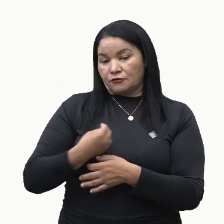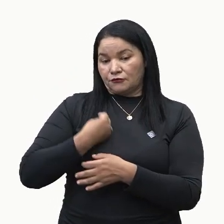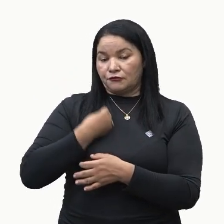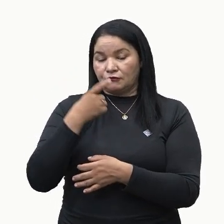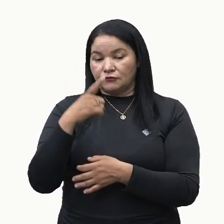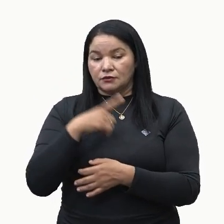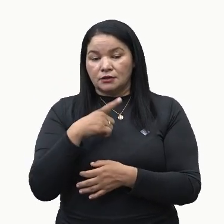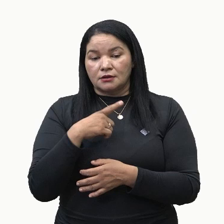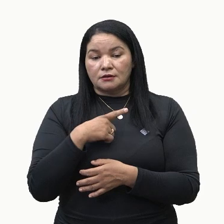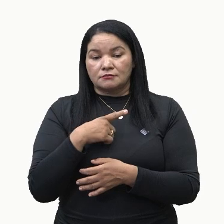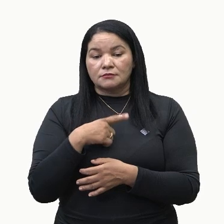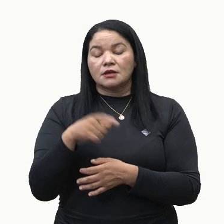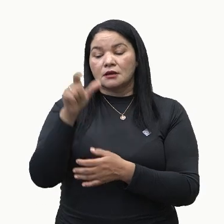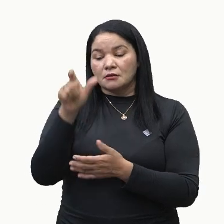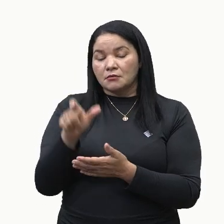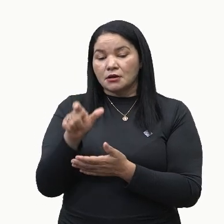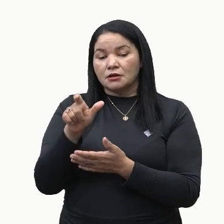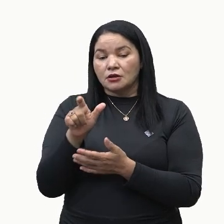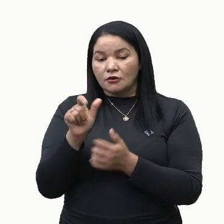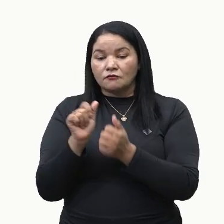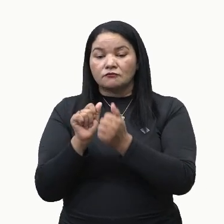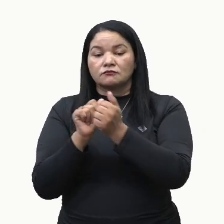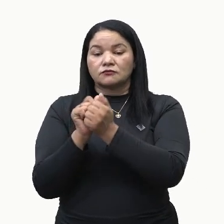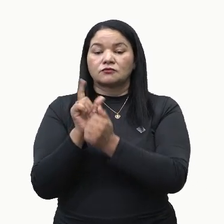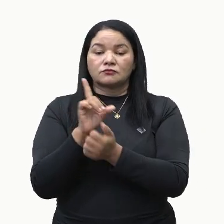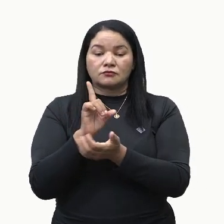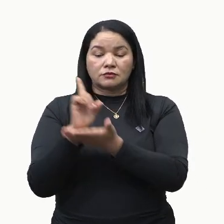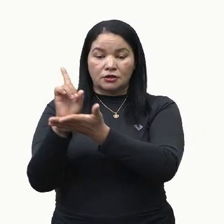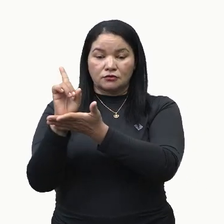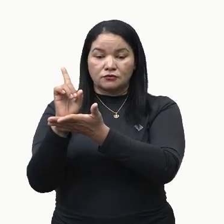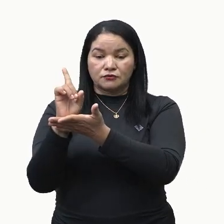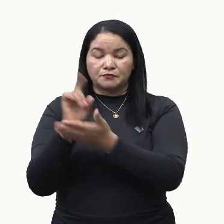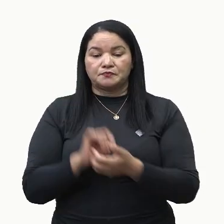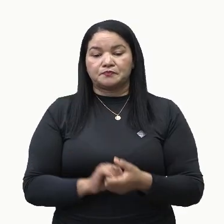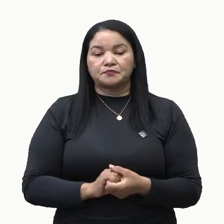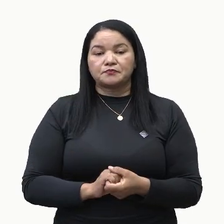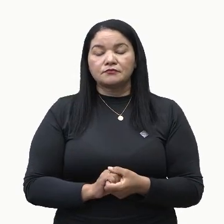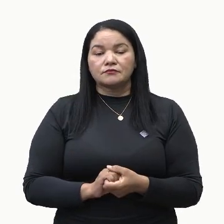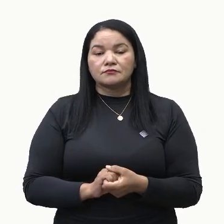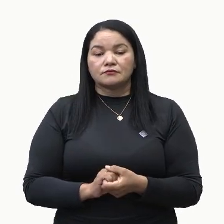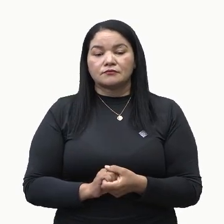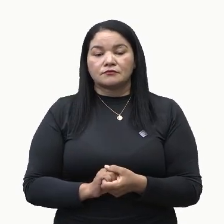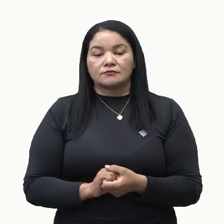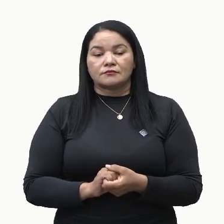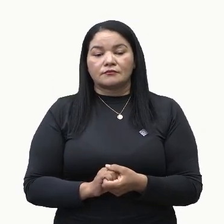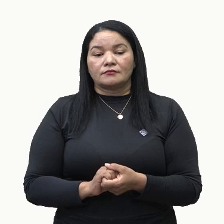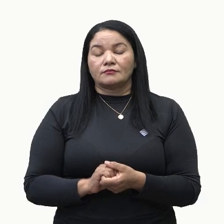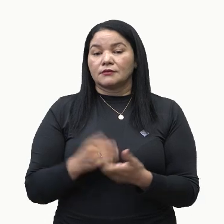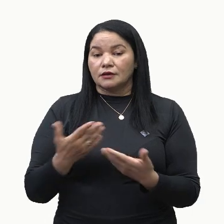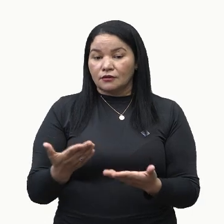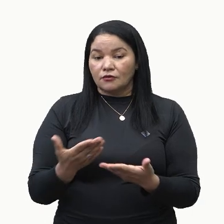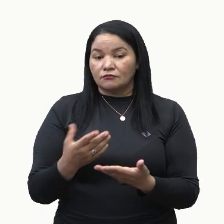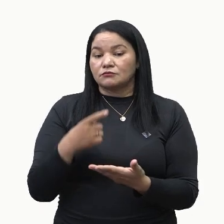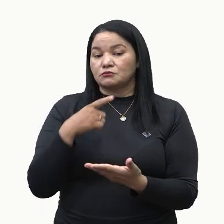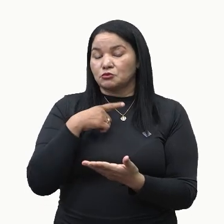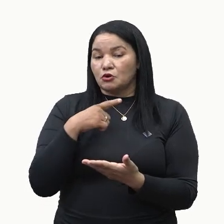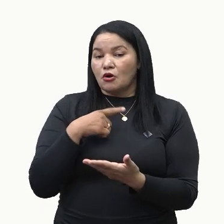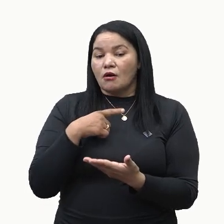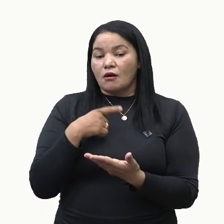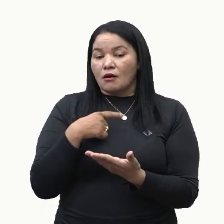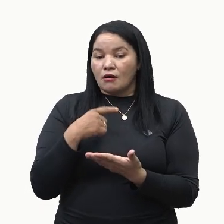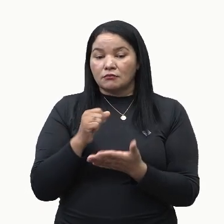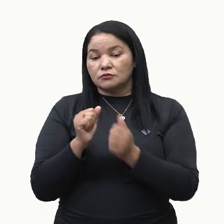estava voltada para Deus. Muito bem, olha só. Estava voltada para Deus.